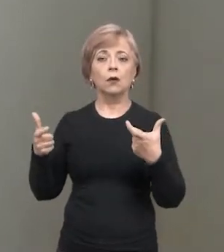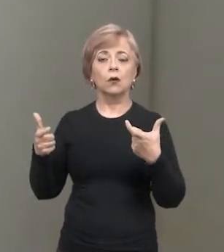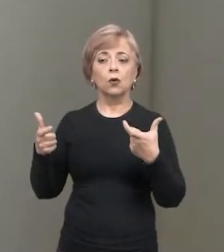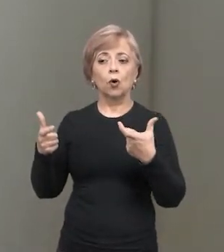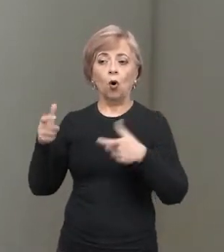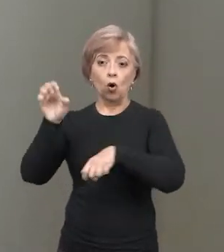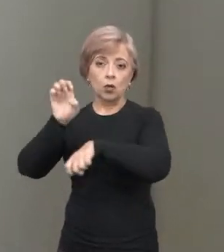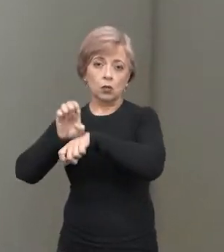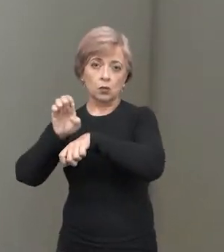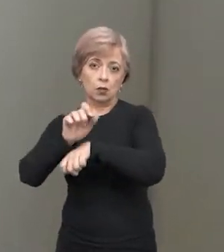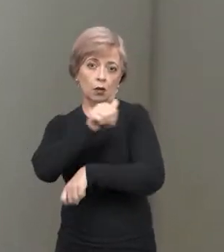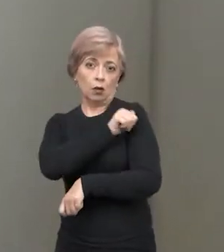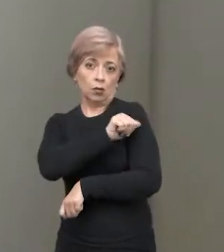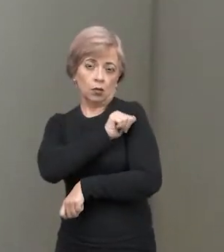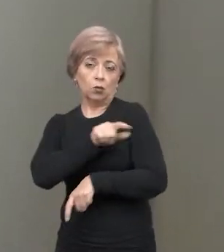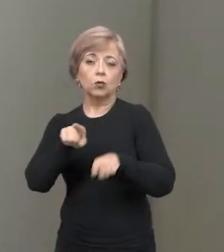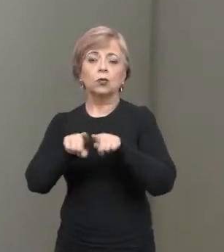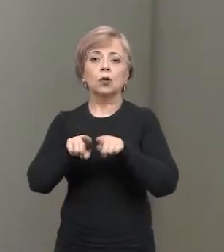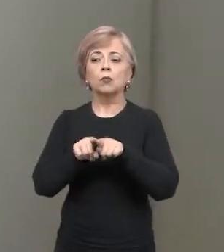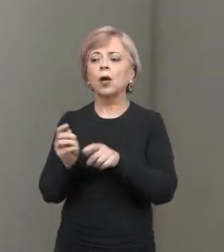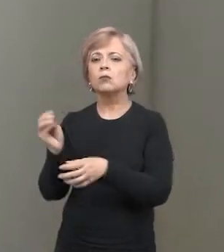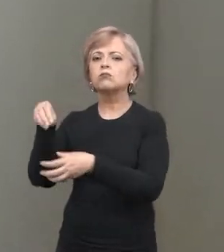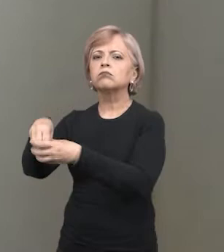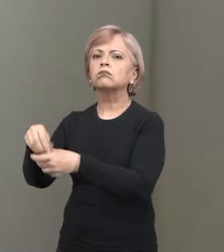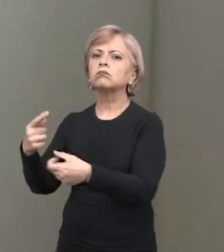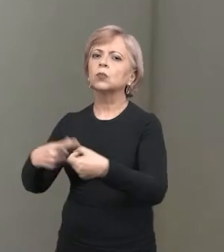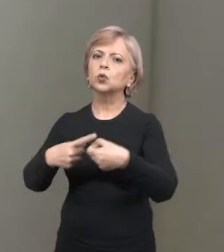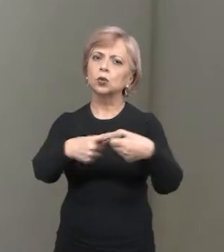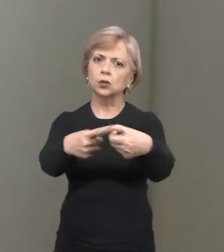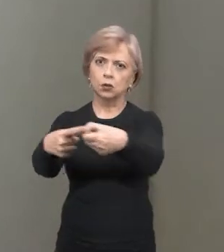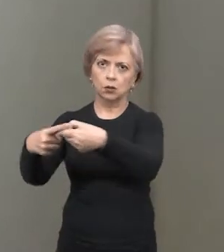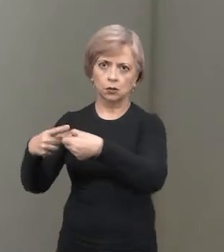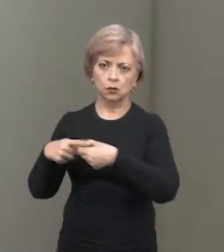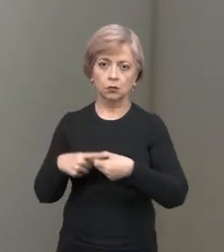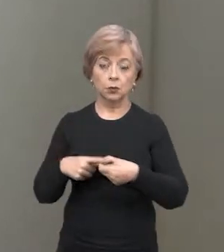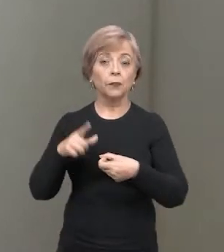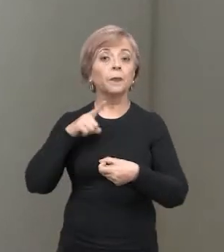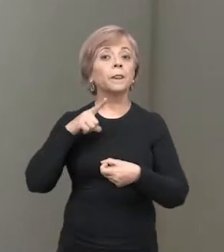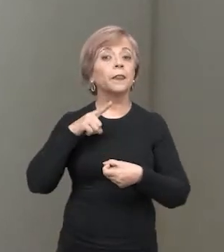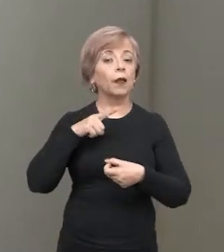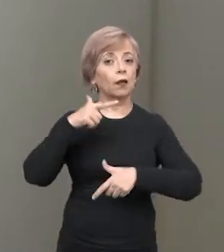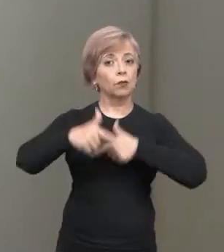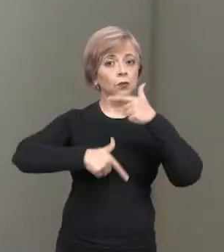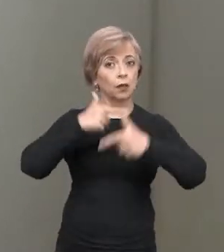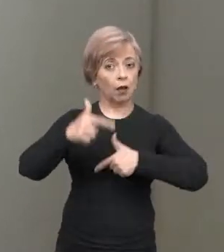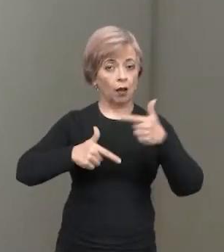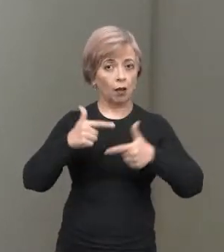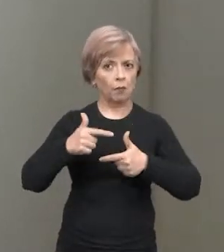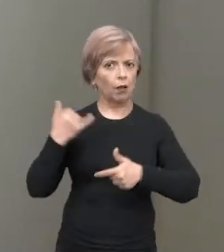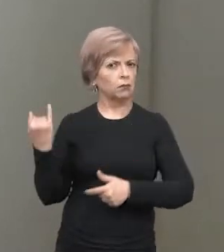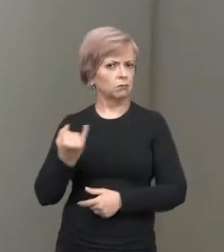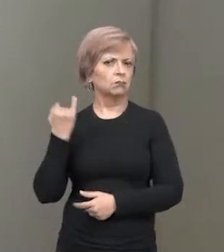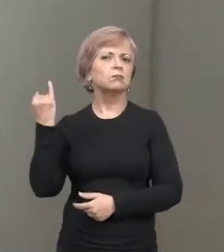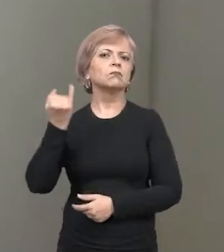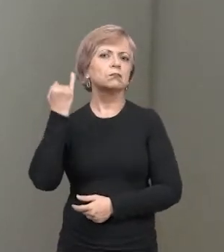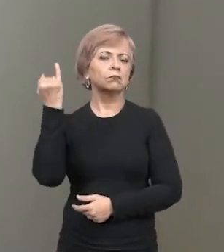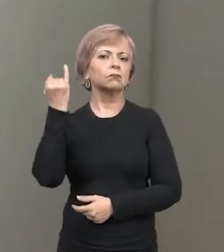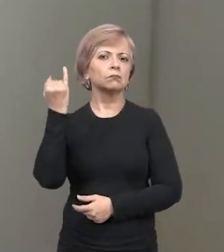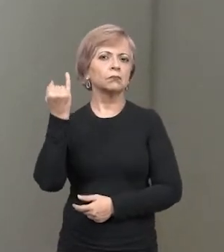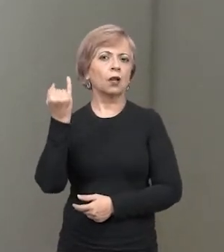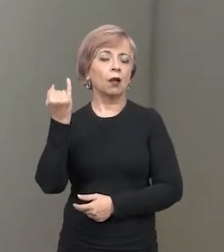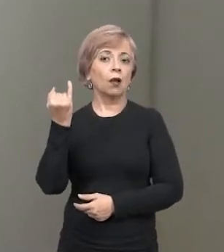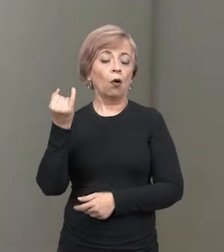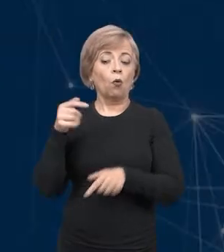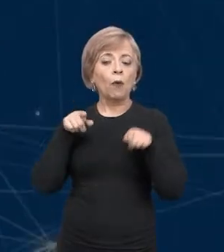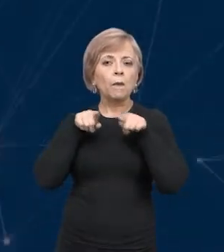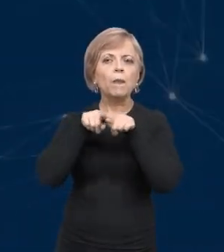tanto no estado do Rio de Janeiro quanto nos municípios. Nos municípios temos uma frente de trabalho, considero ímpar, importantíssima, uma